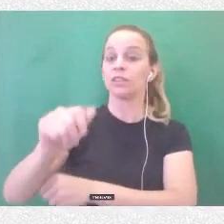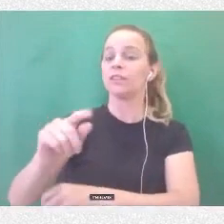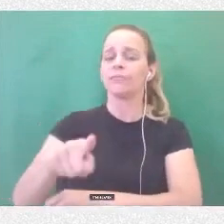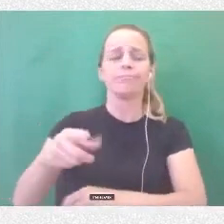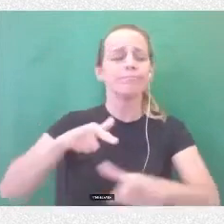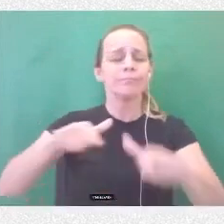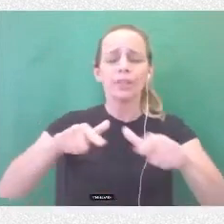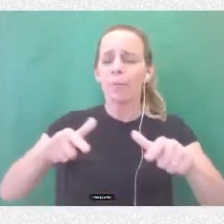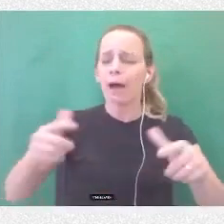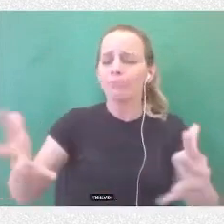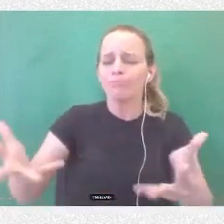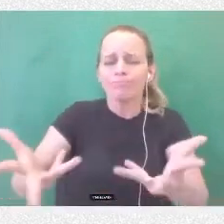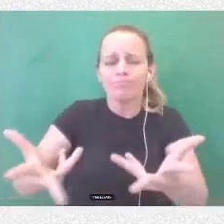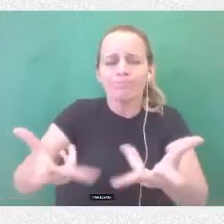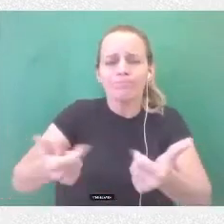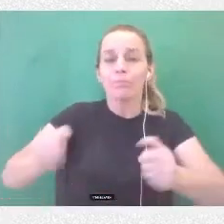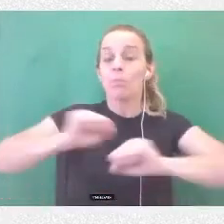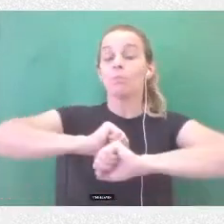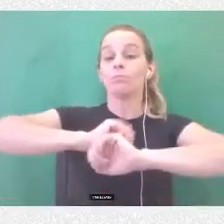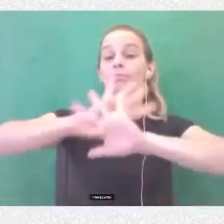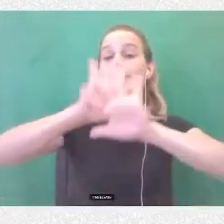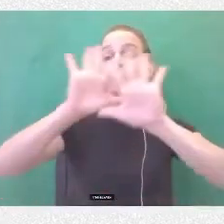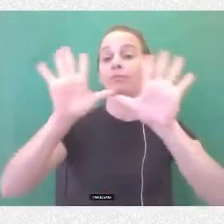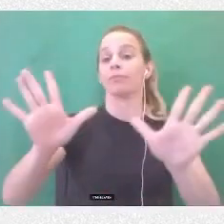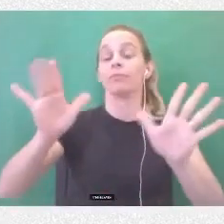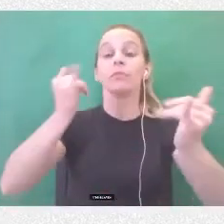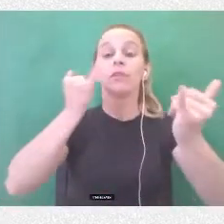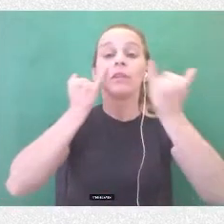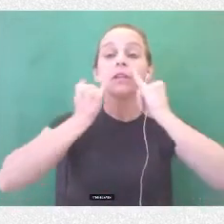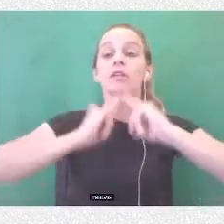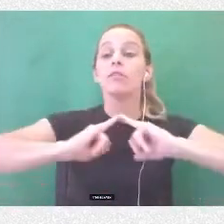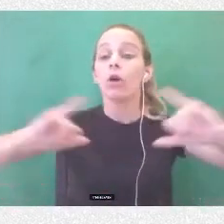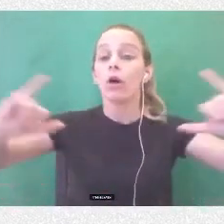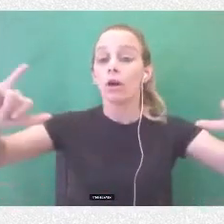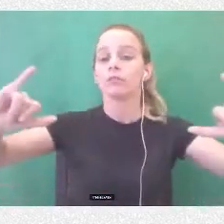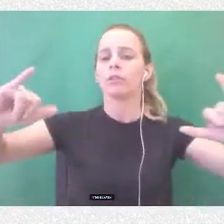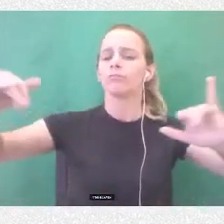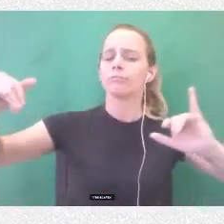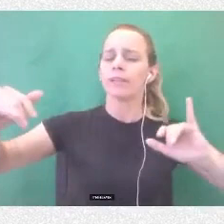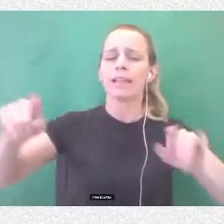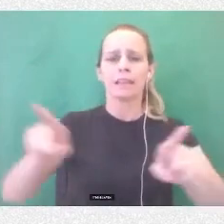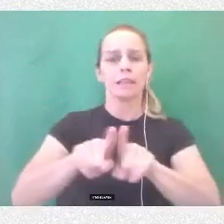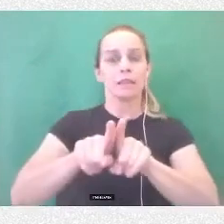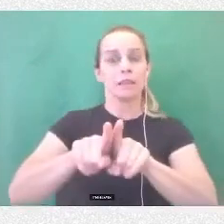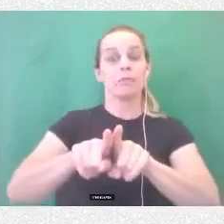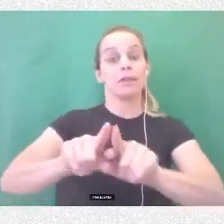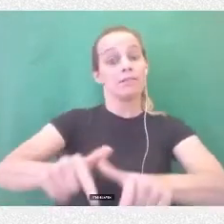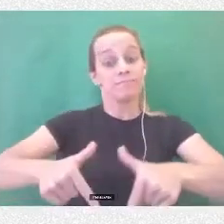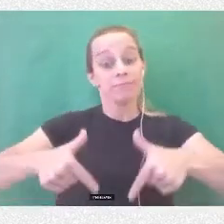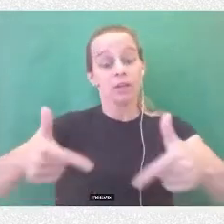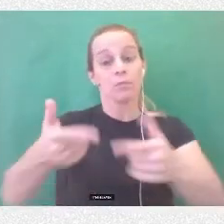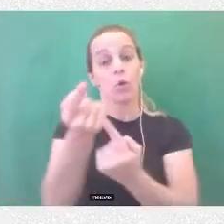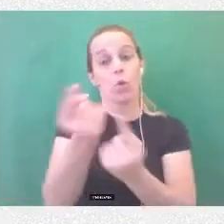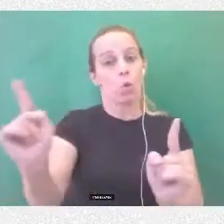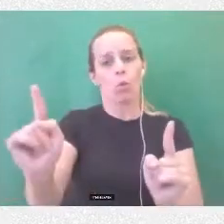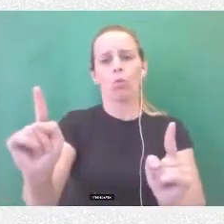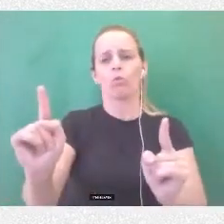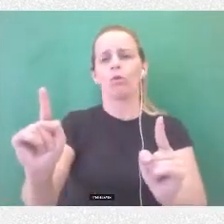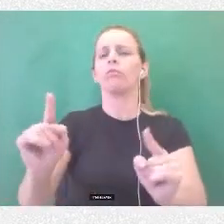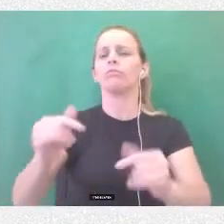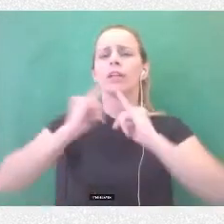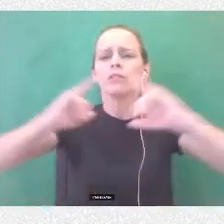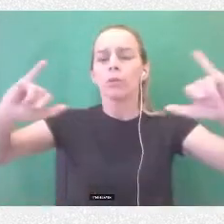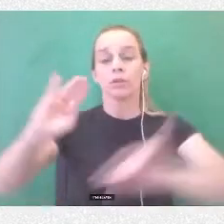de transparência na informação, combate à fake news, para que mantenha a população segura com relação